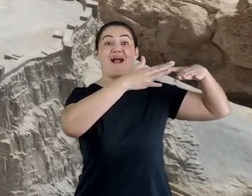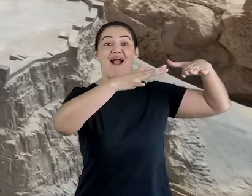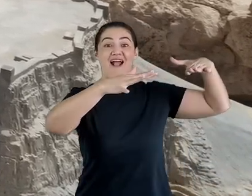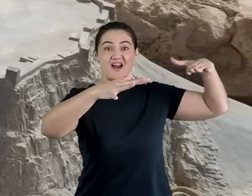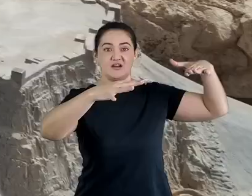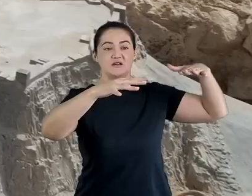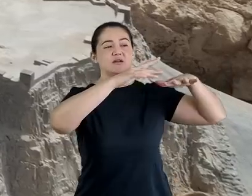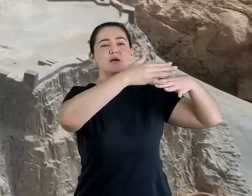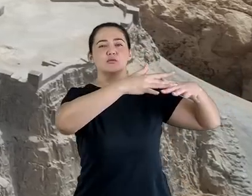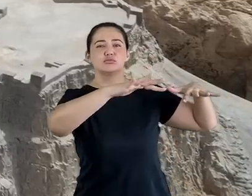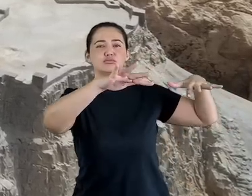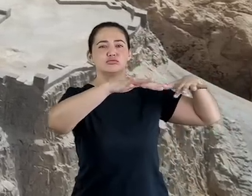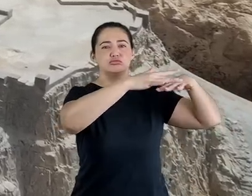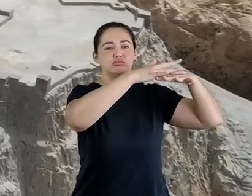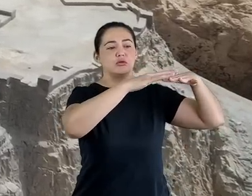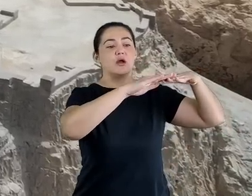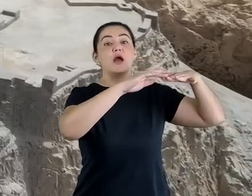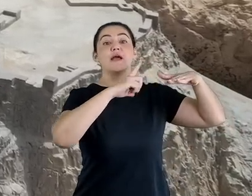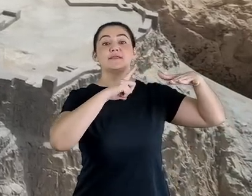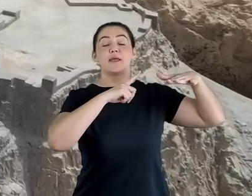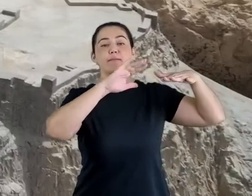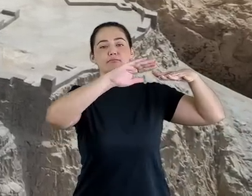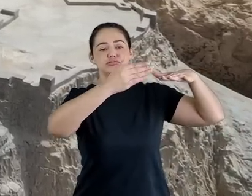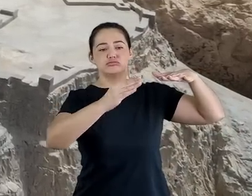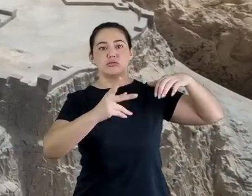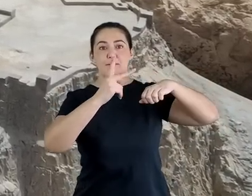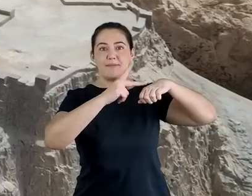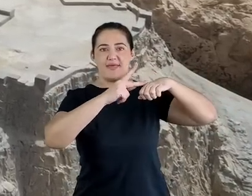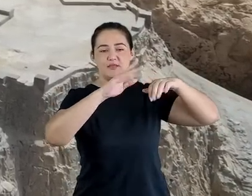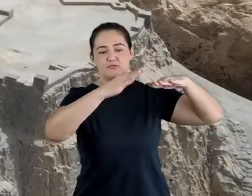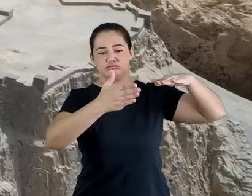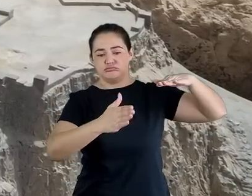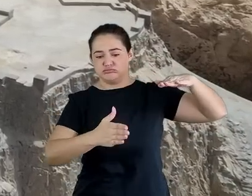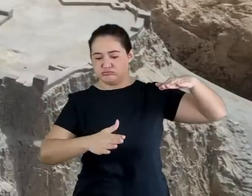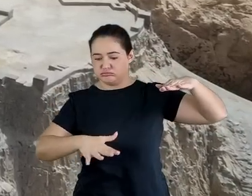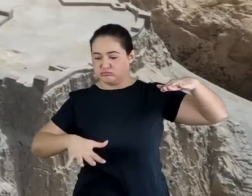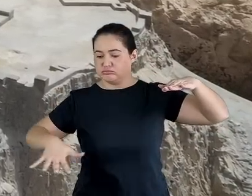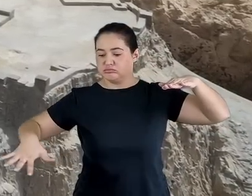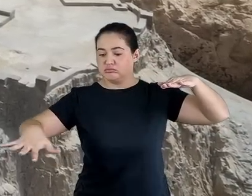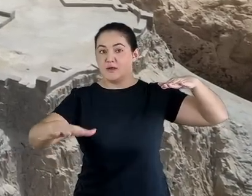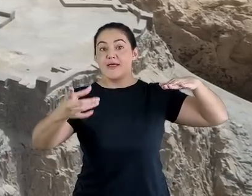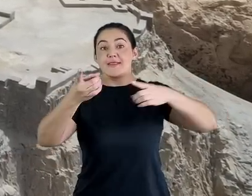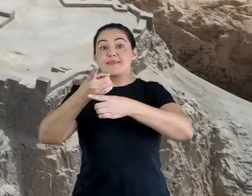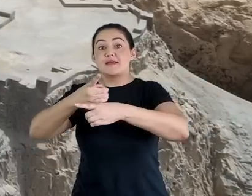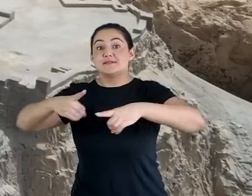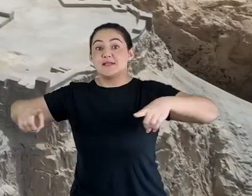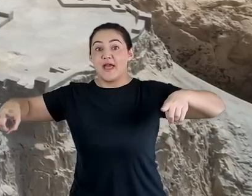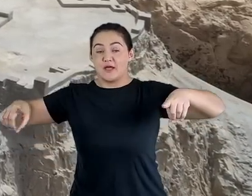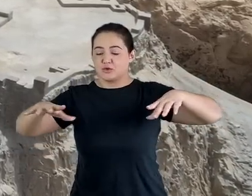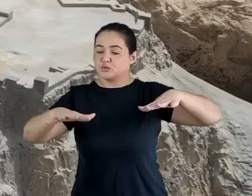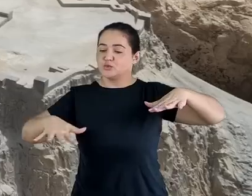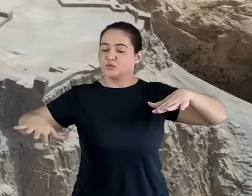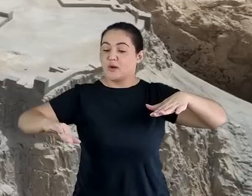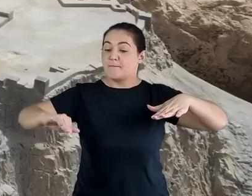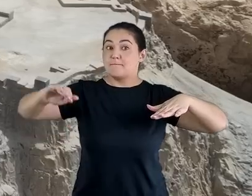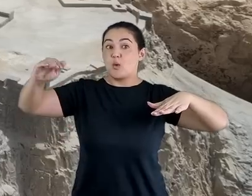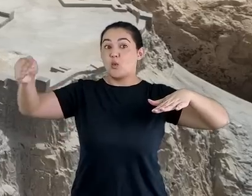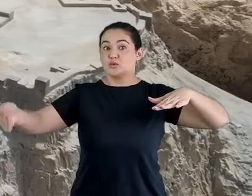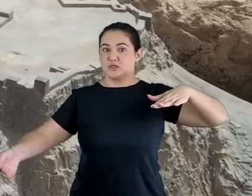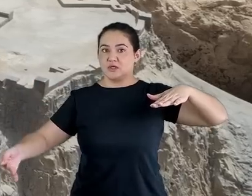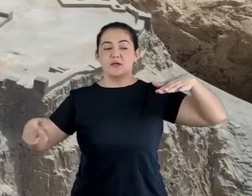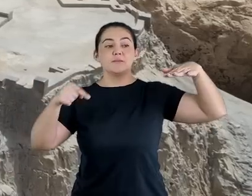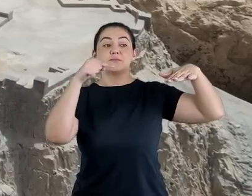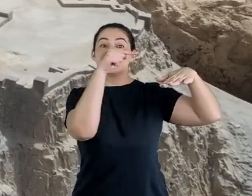bem baixos em relação ao nível do mar. Jerusalém está no alto. Quando chovia lá, a água de Jerusalém é que vinha para